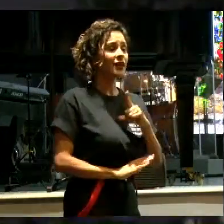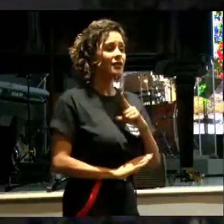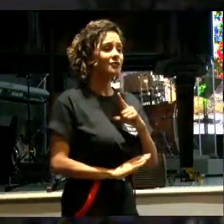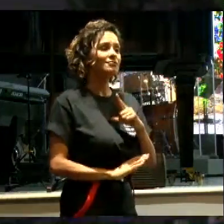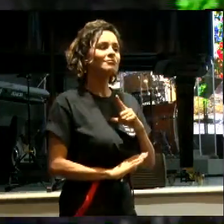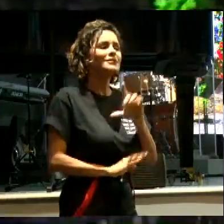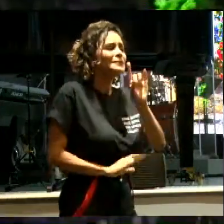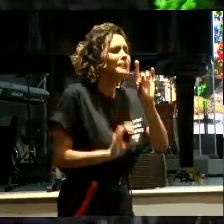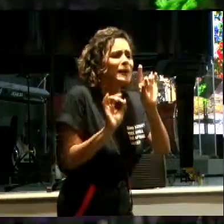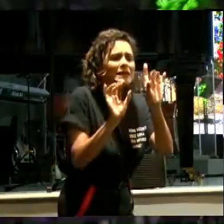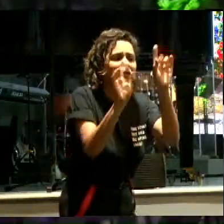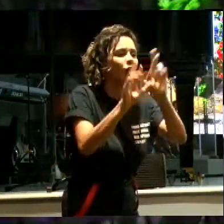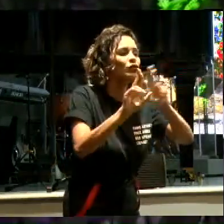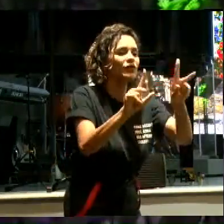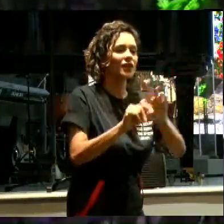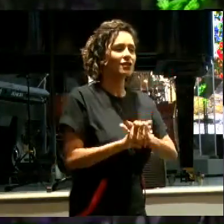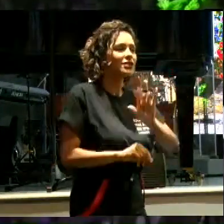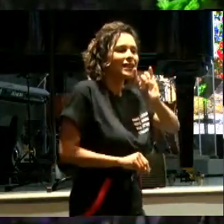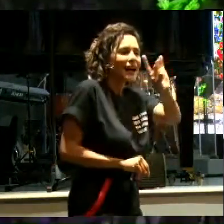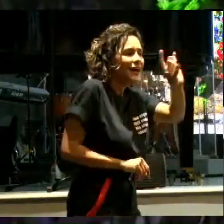especial dentro de si.